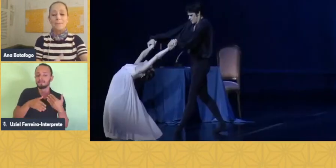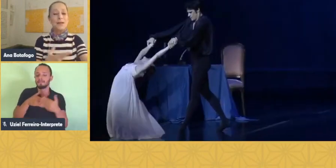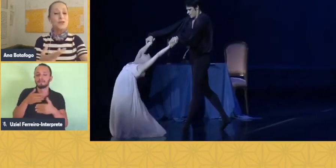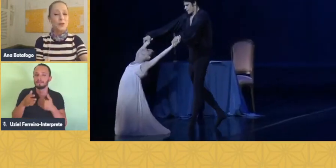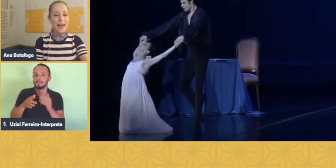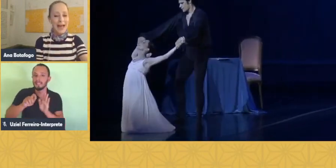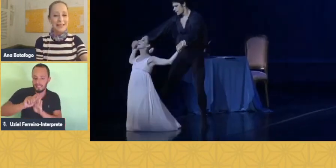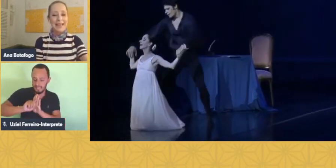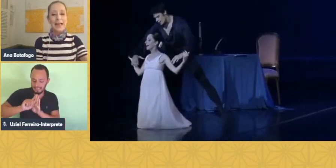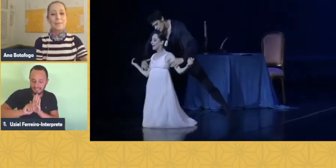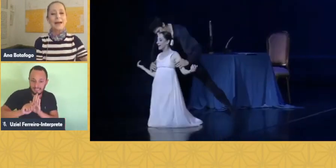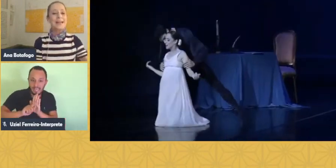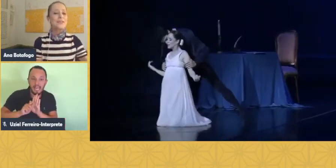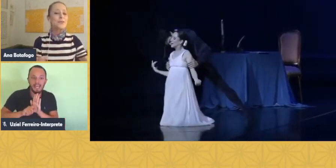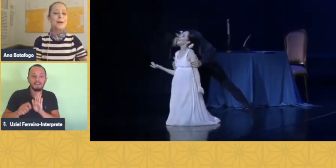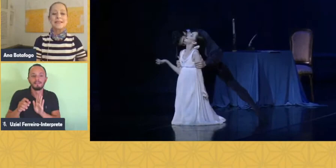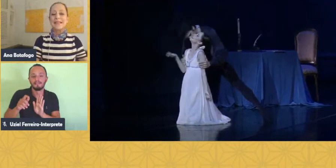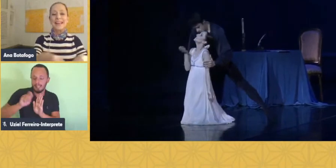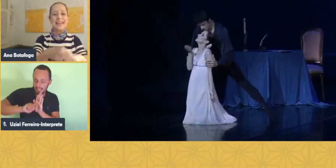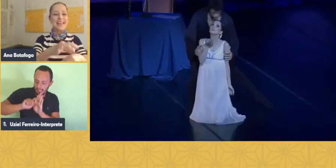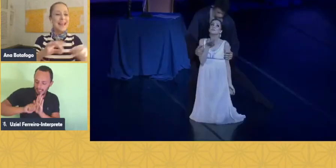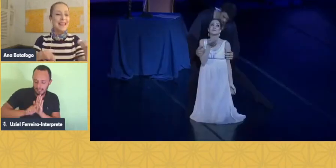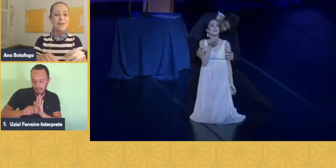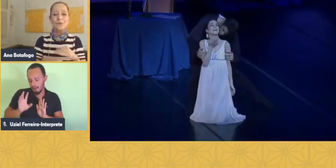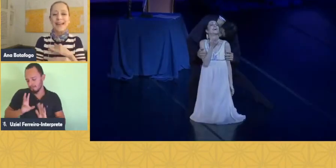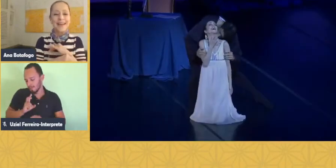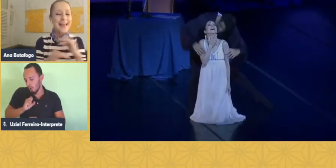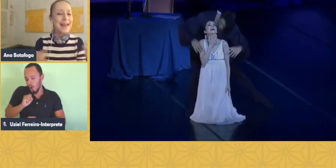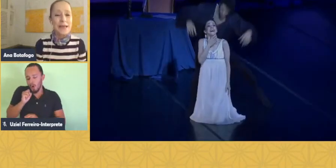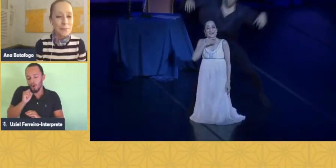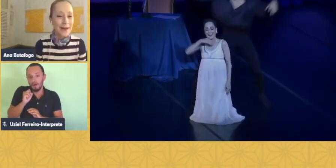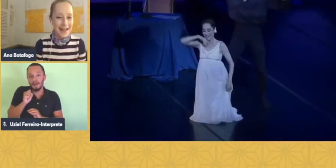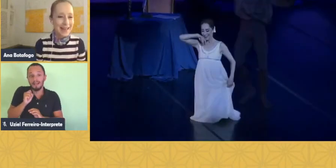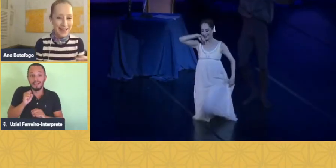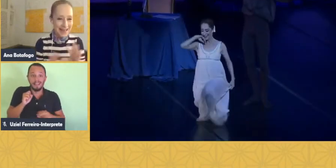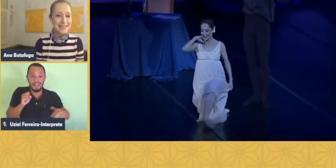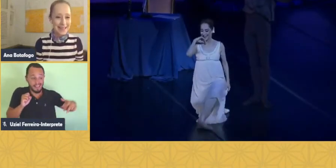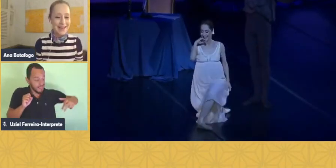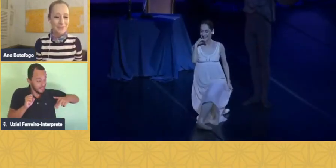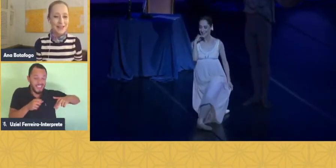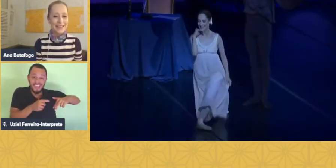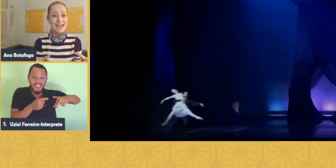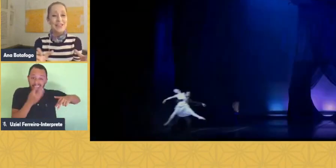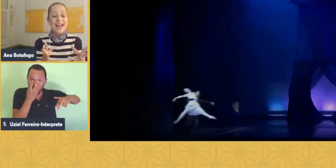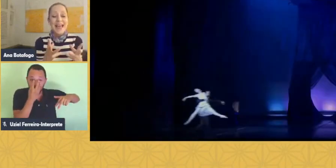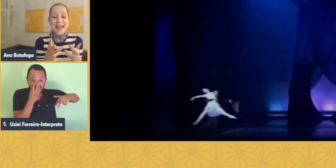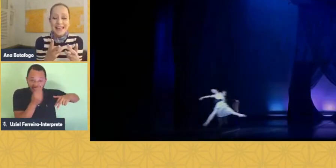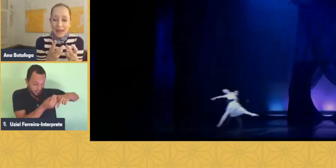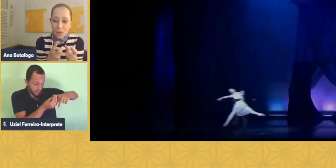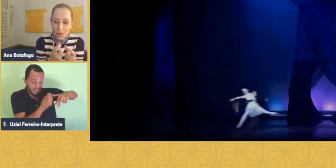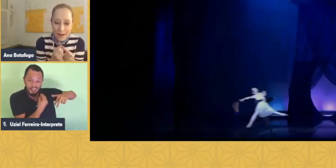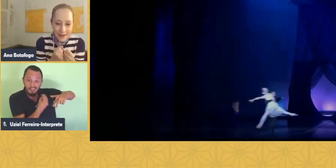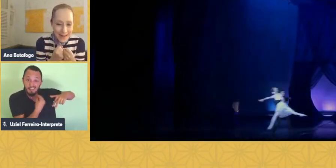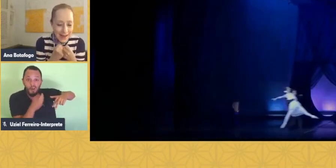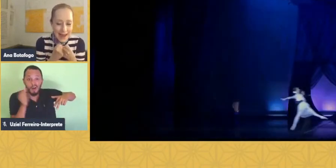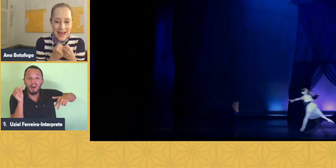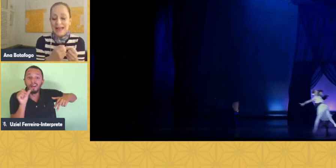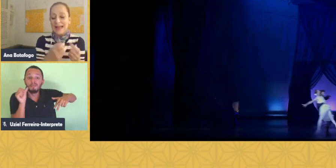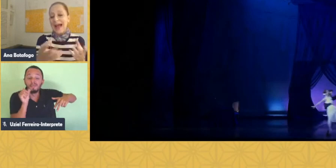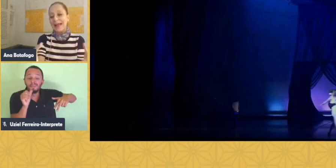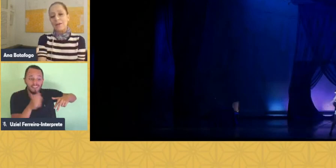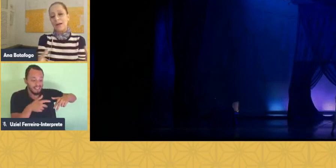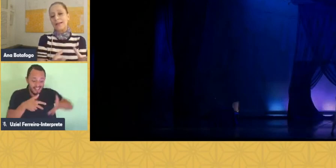carta apaixonada e aparece uma cena que ele não tá nem aí para ela essa que é a verdade então